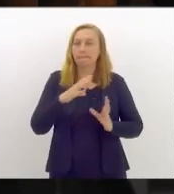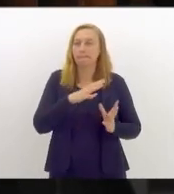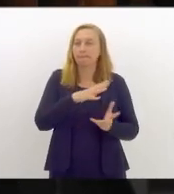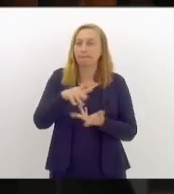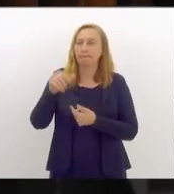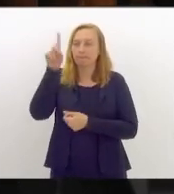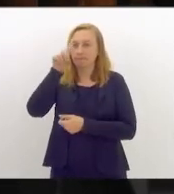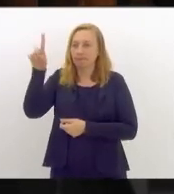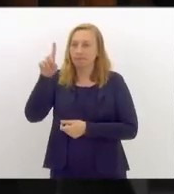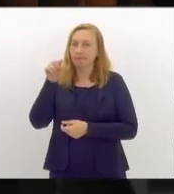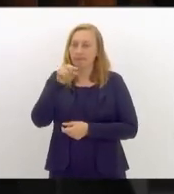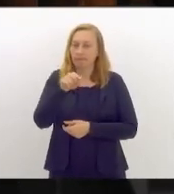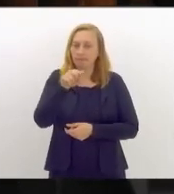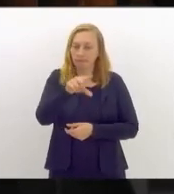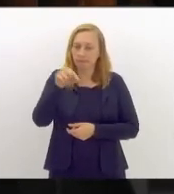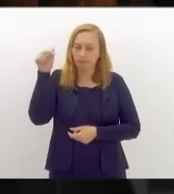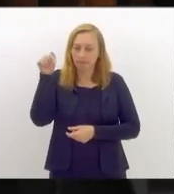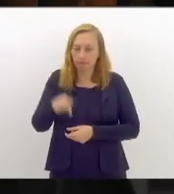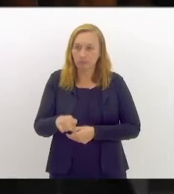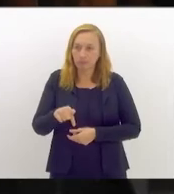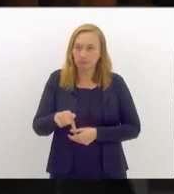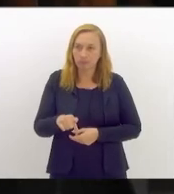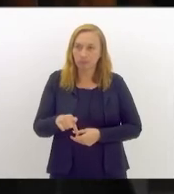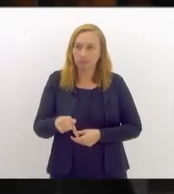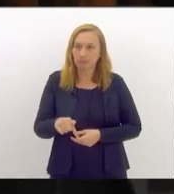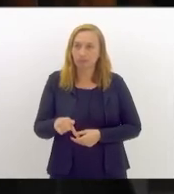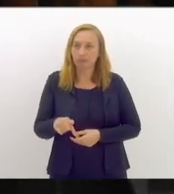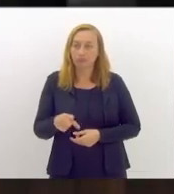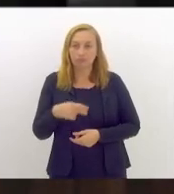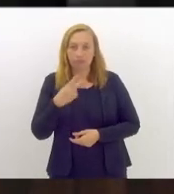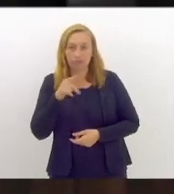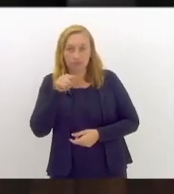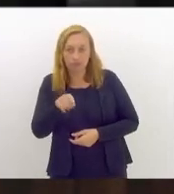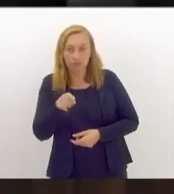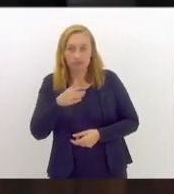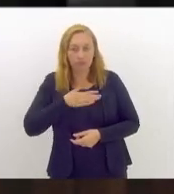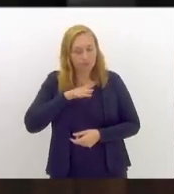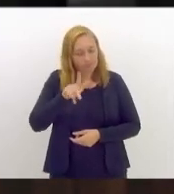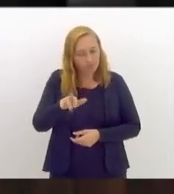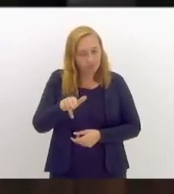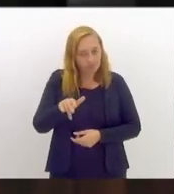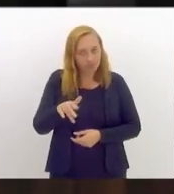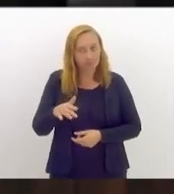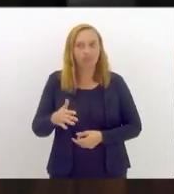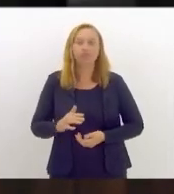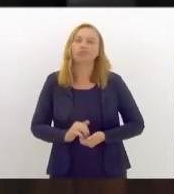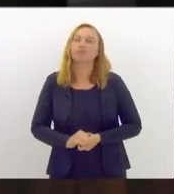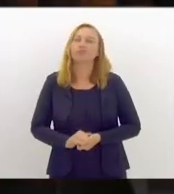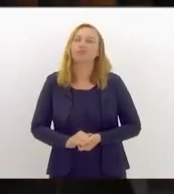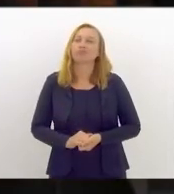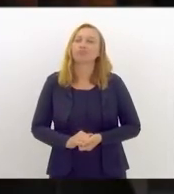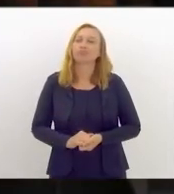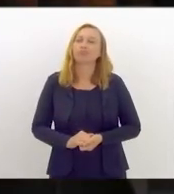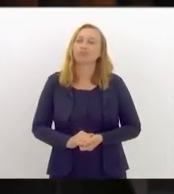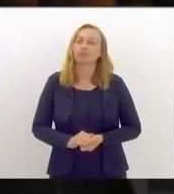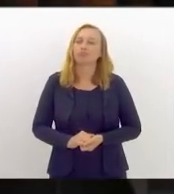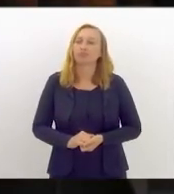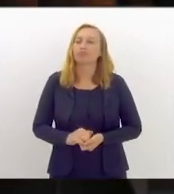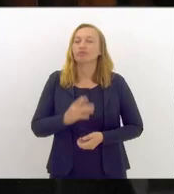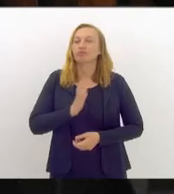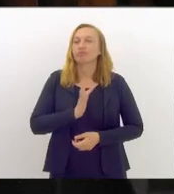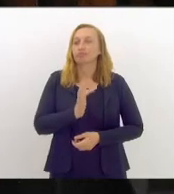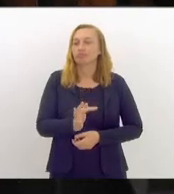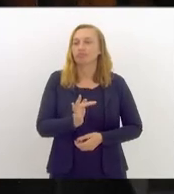aqui você aqui eu chamo de você porque é meu irmão fraterno e oriundo da